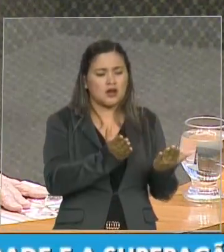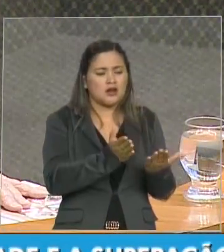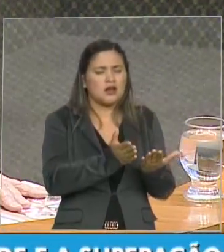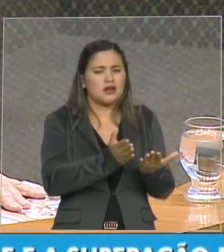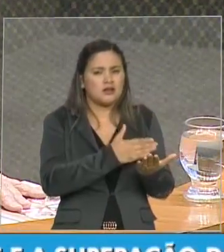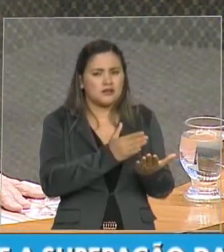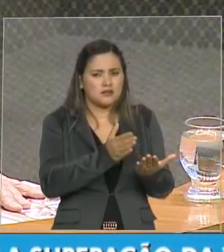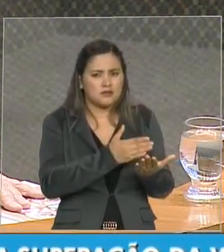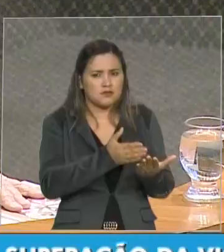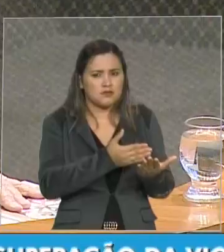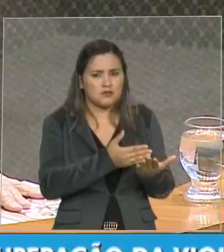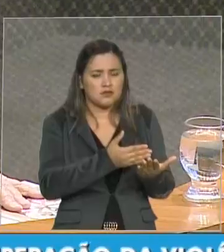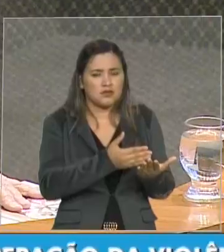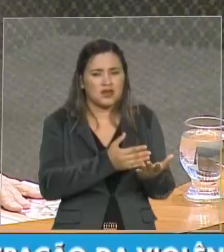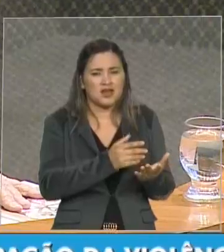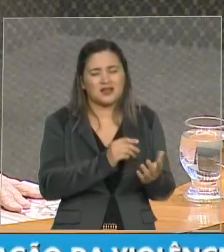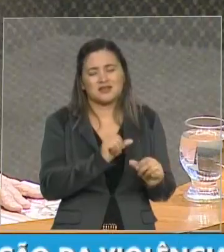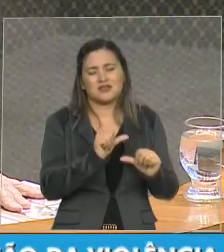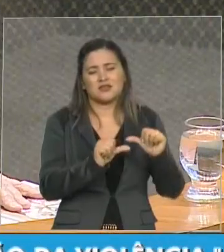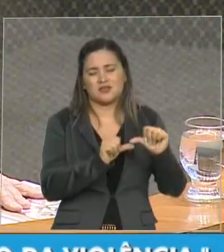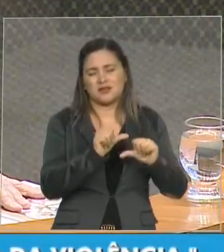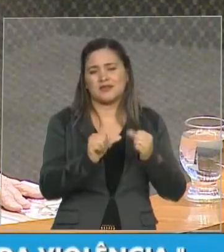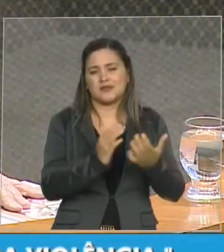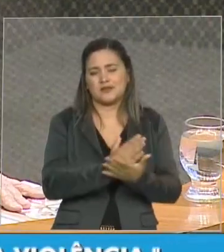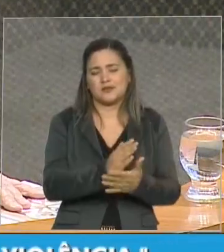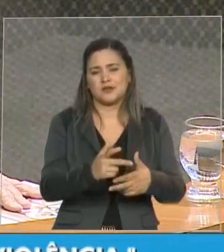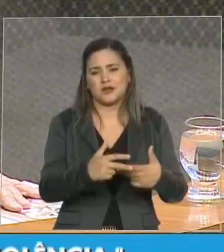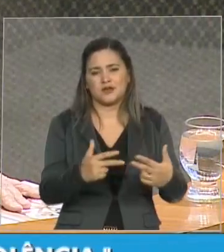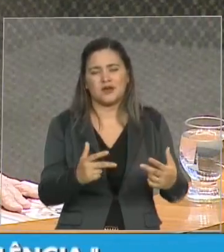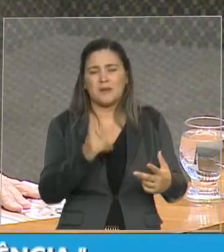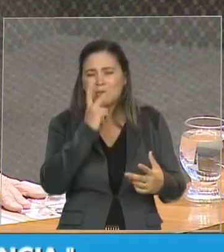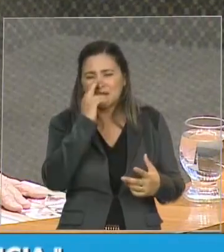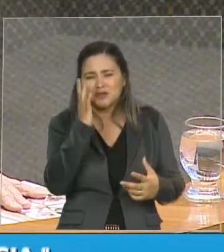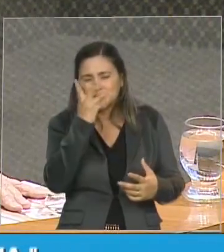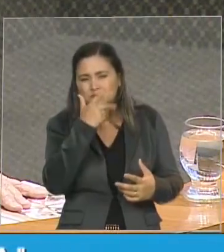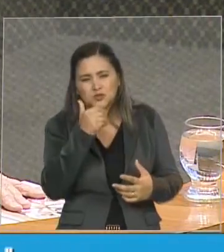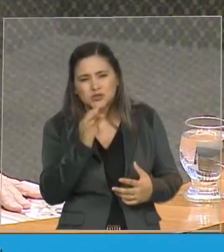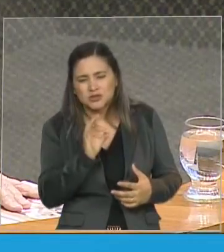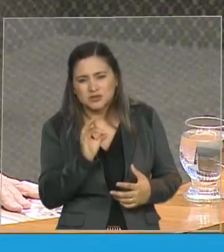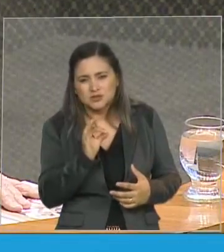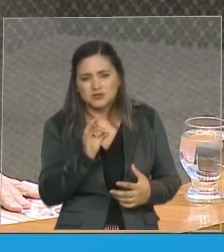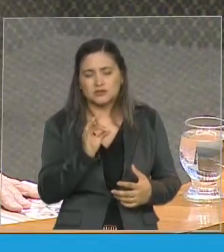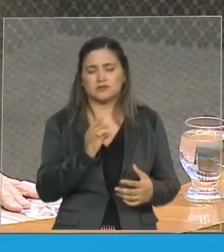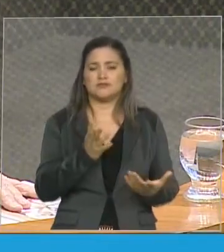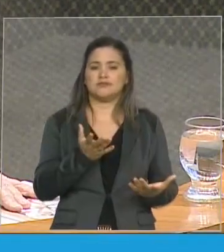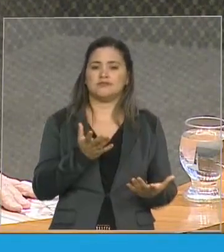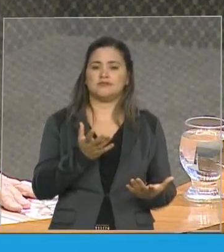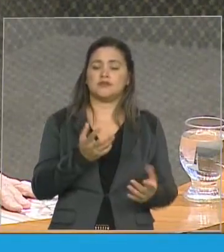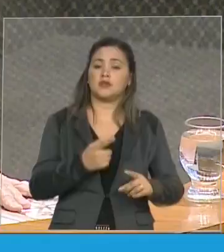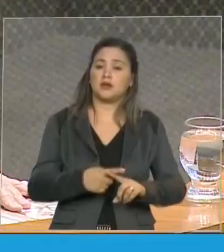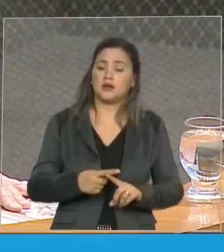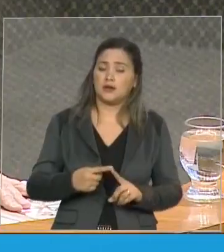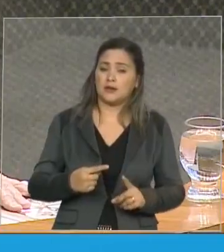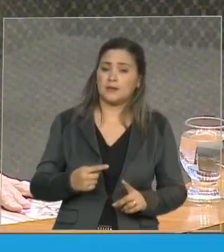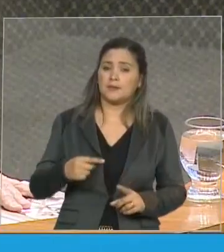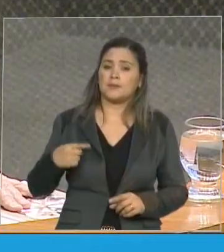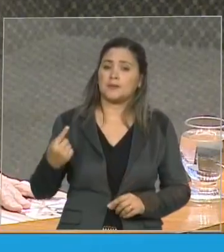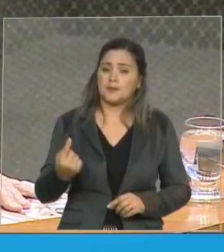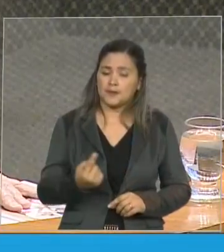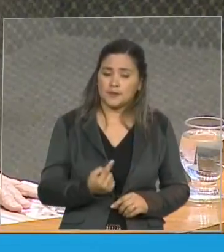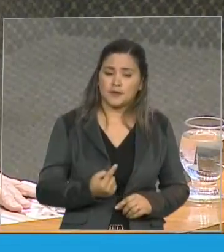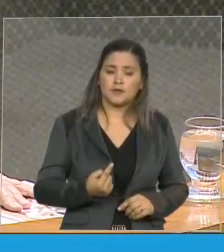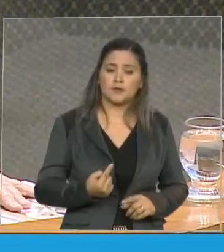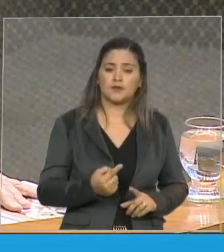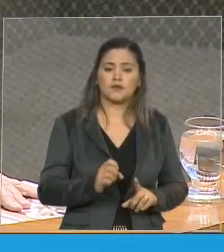coisa. Talvez fruto dessa história, mas também fruto de uma organização social, nós pertencemos a uma